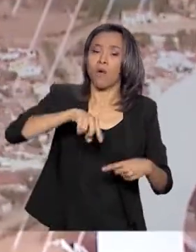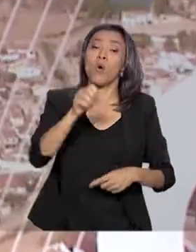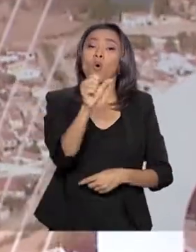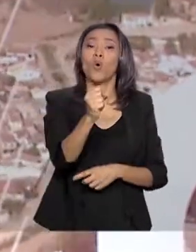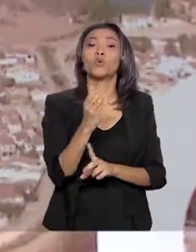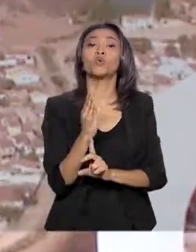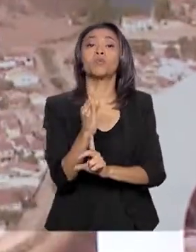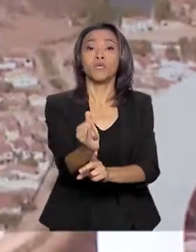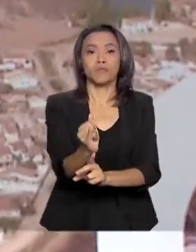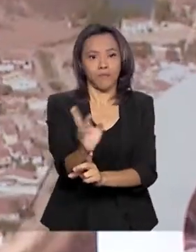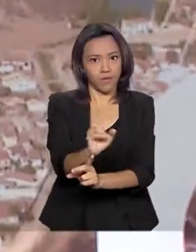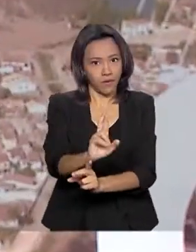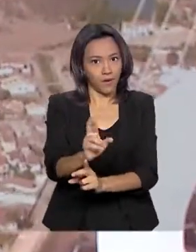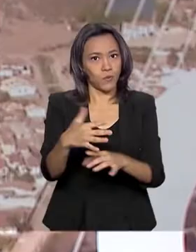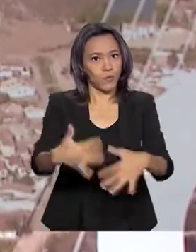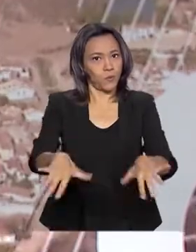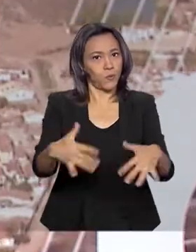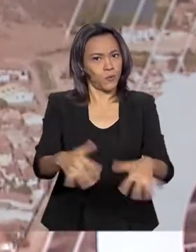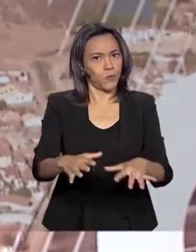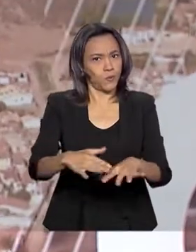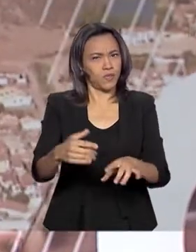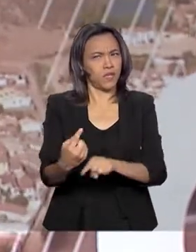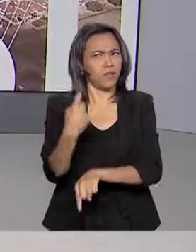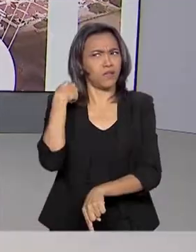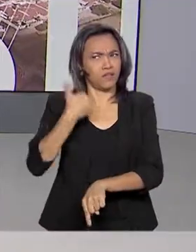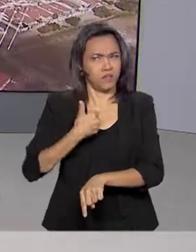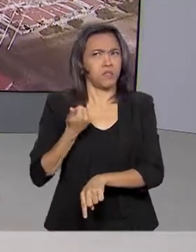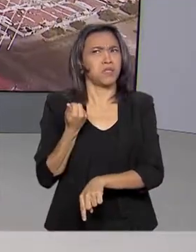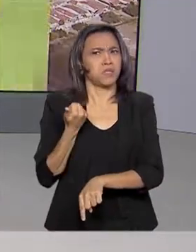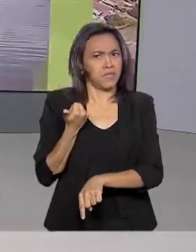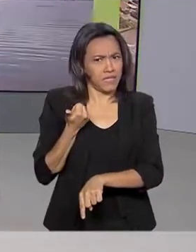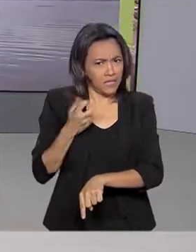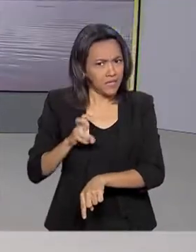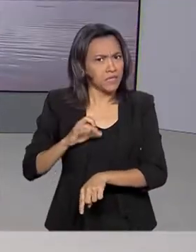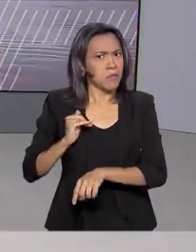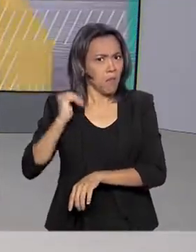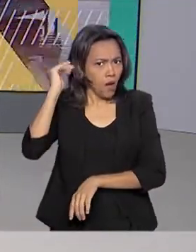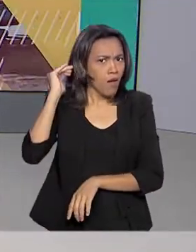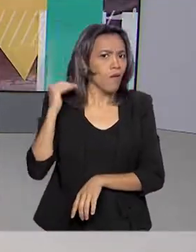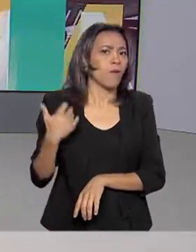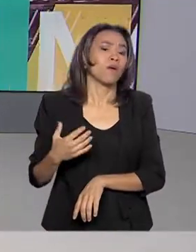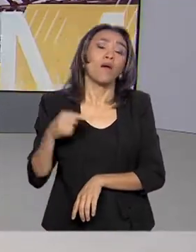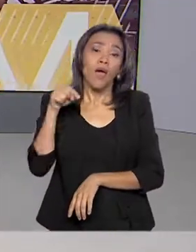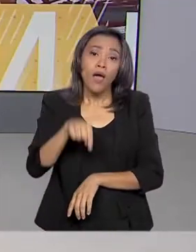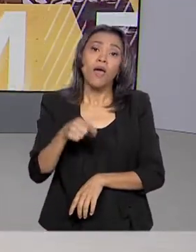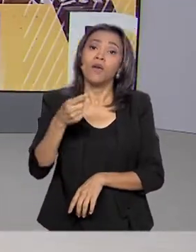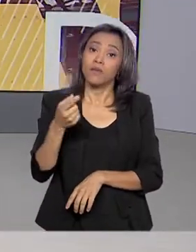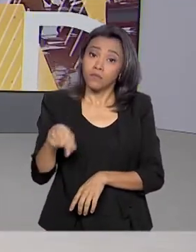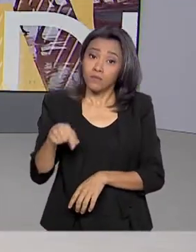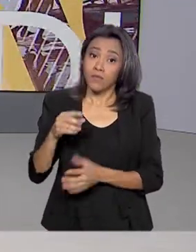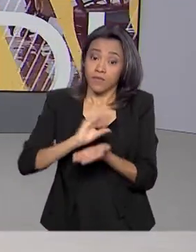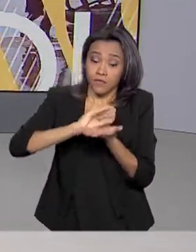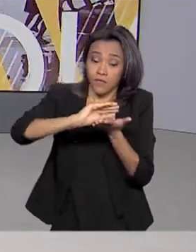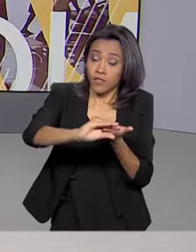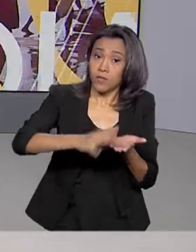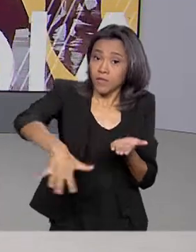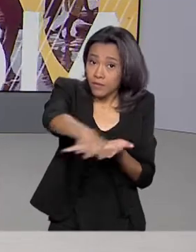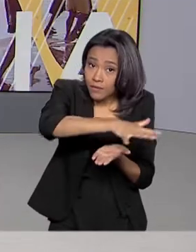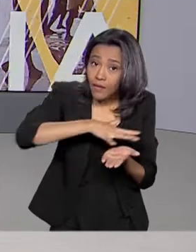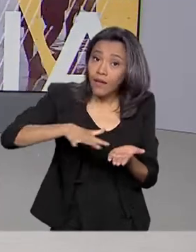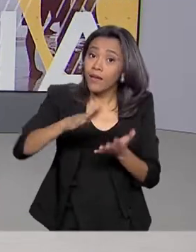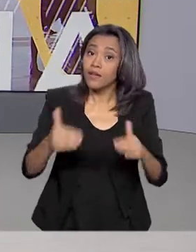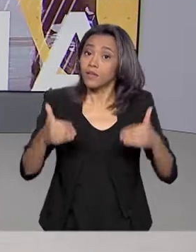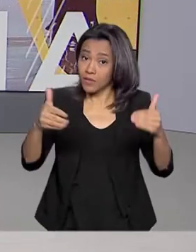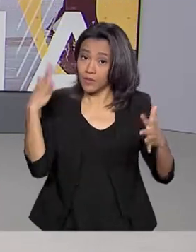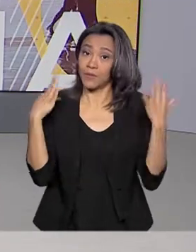reais neste feriado, maior valor desde 2015. Números que refletem o investimento do Ministério do Turismo na promoção do carnaval em